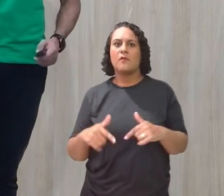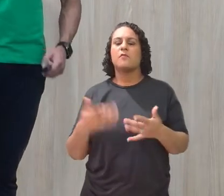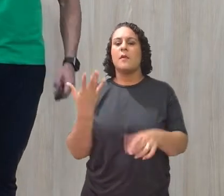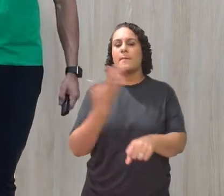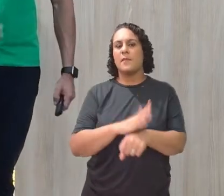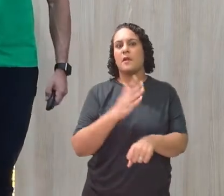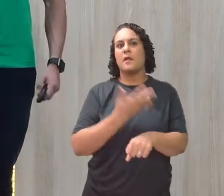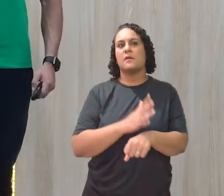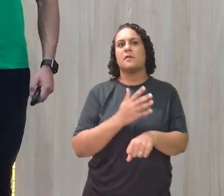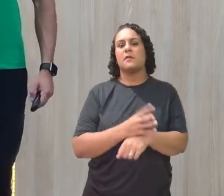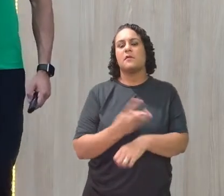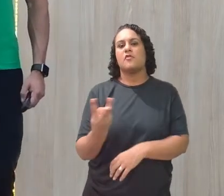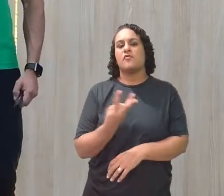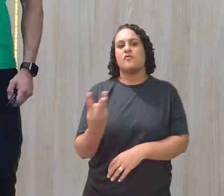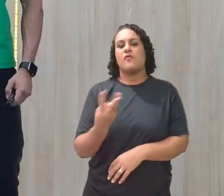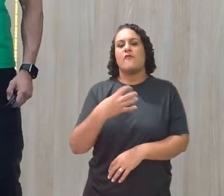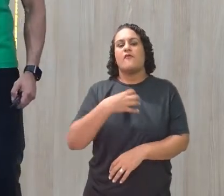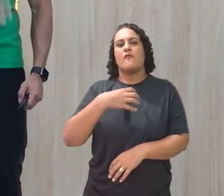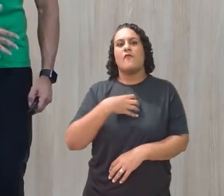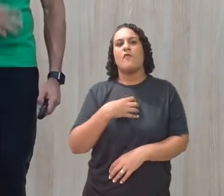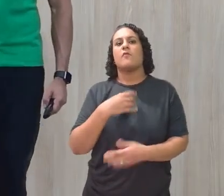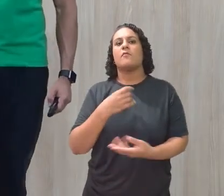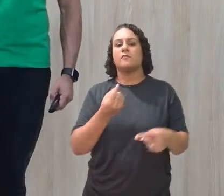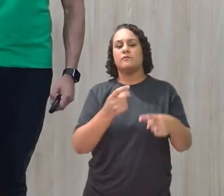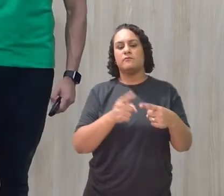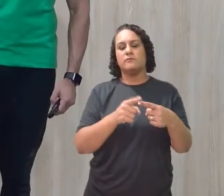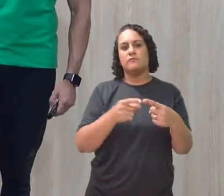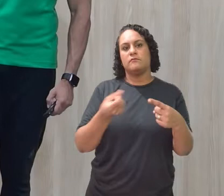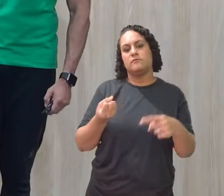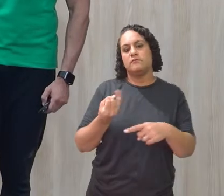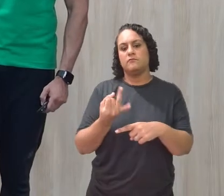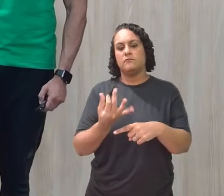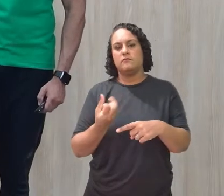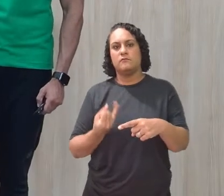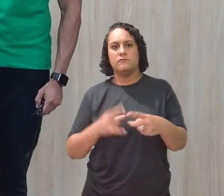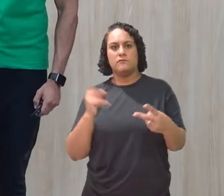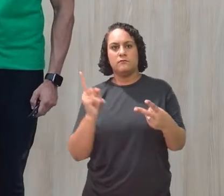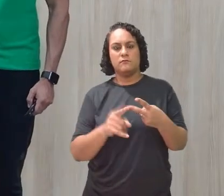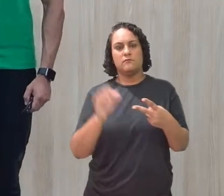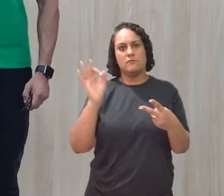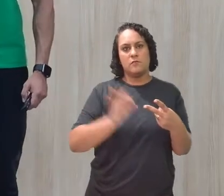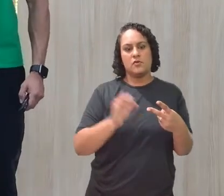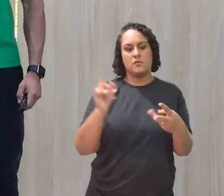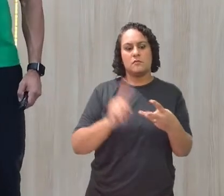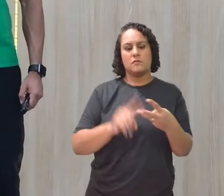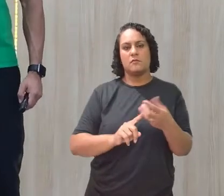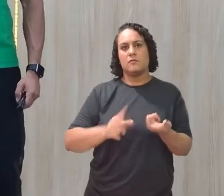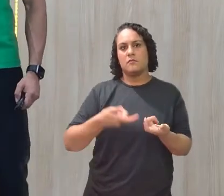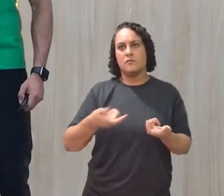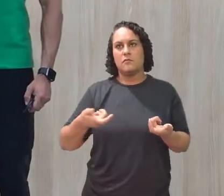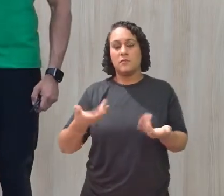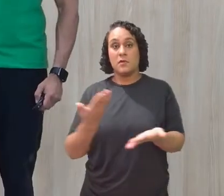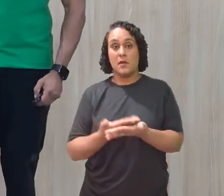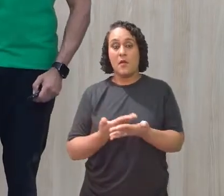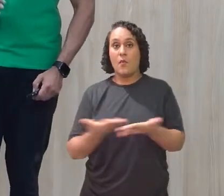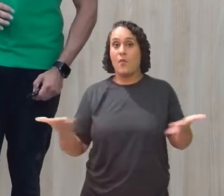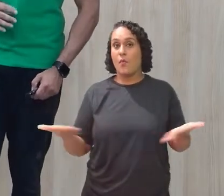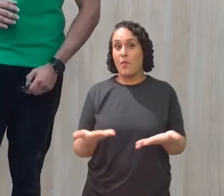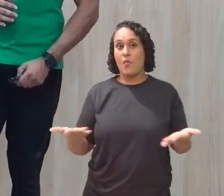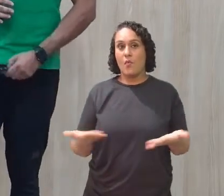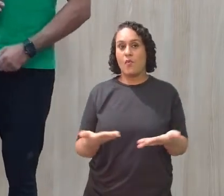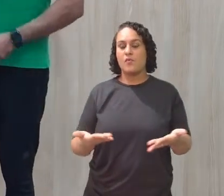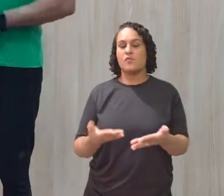3 formas de escrever o número: fracionário, porcentagem e em número decimal. Então na aula de hoje a gente